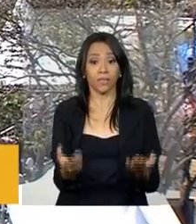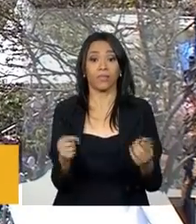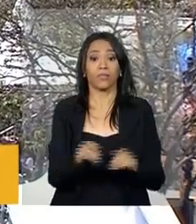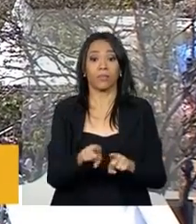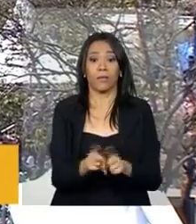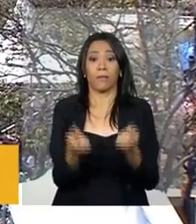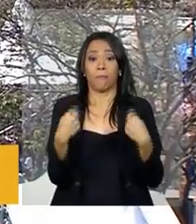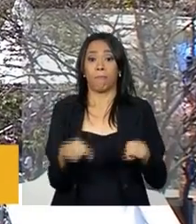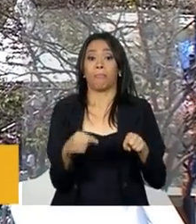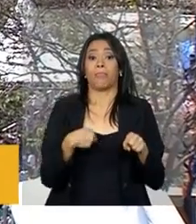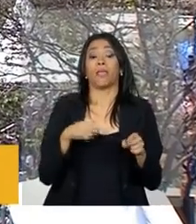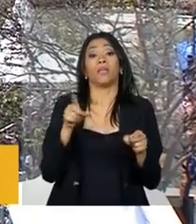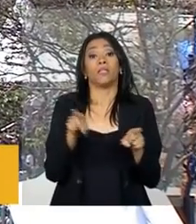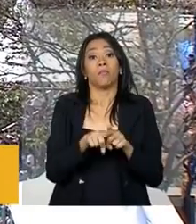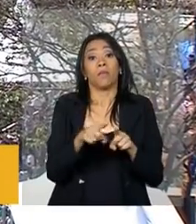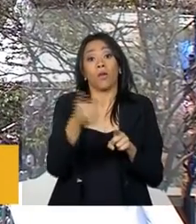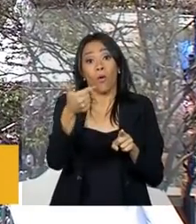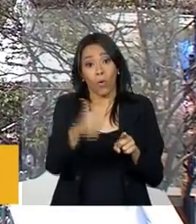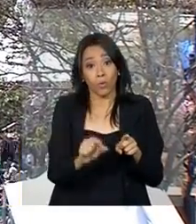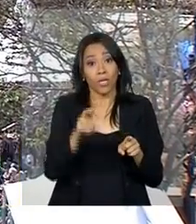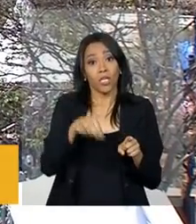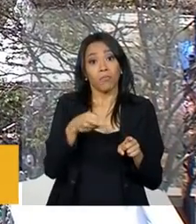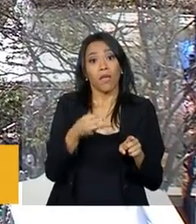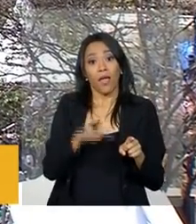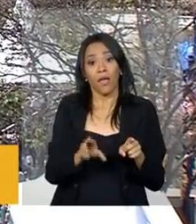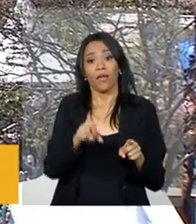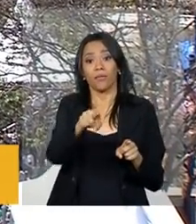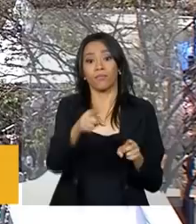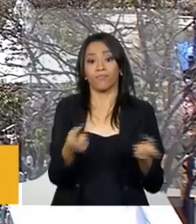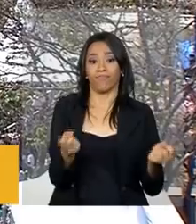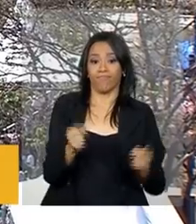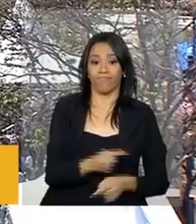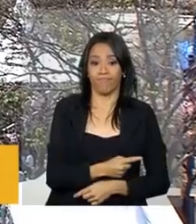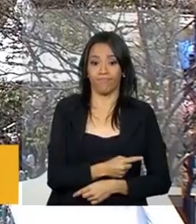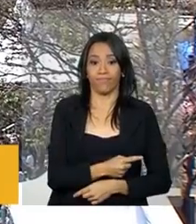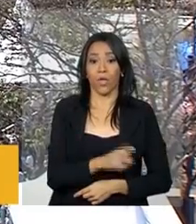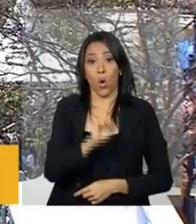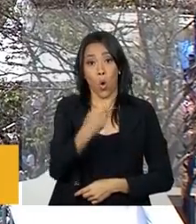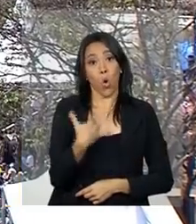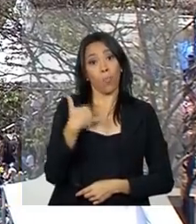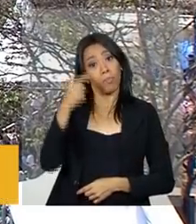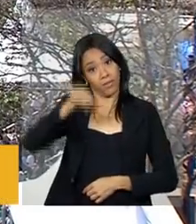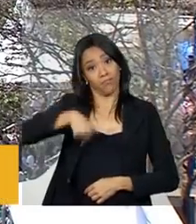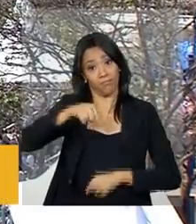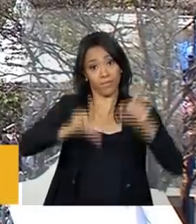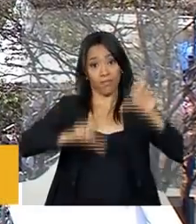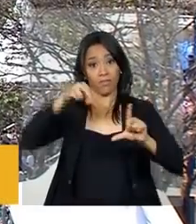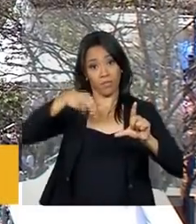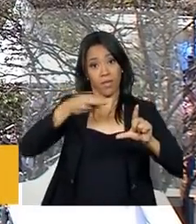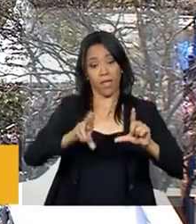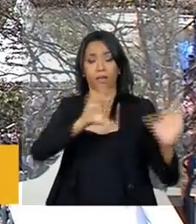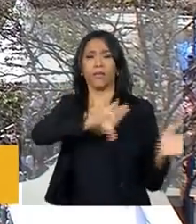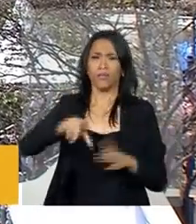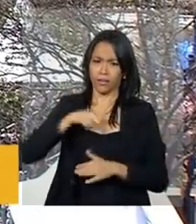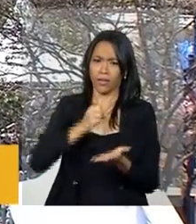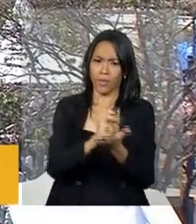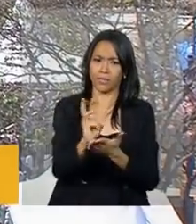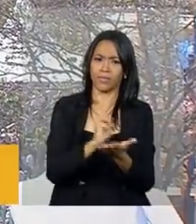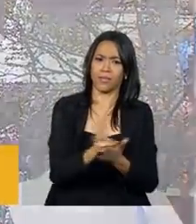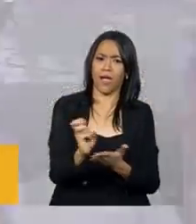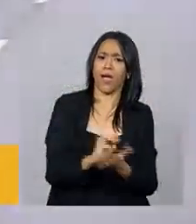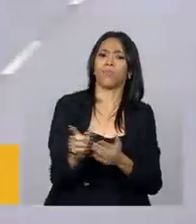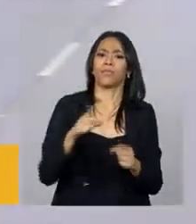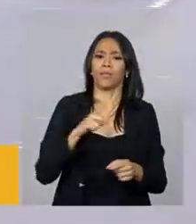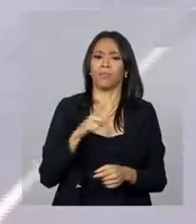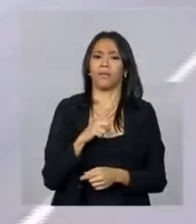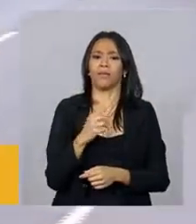facebook.com/TVNBR, pelo nosso streaming nbr.gov.br ou pela TVNBR. Tem também o WhatsApp, o DDD 61 e